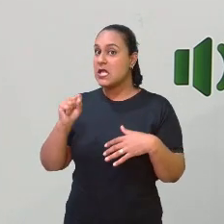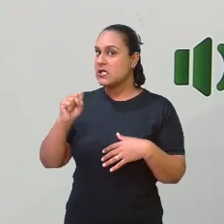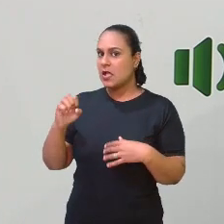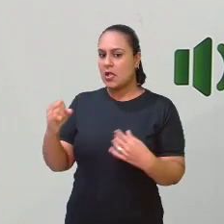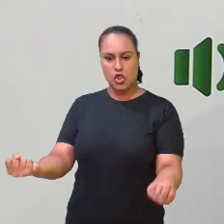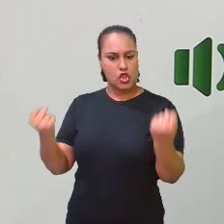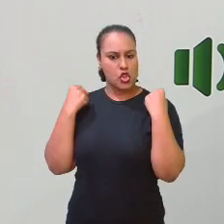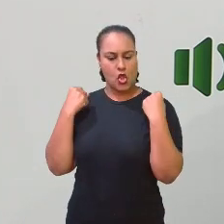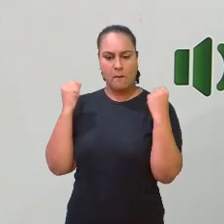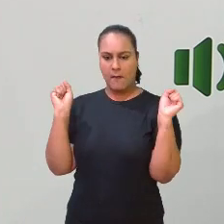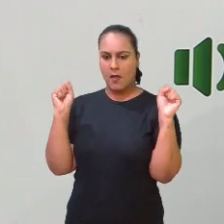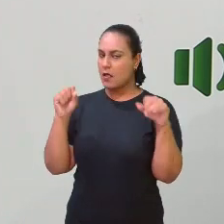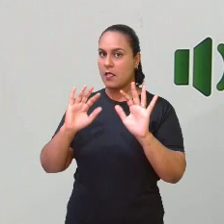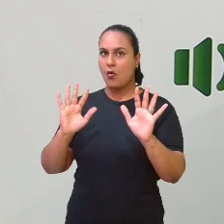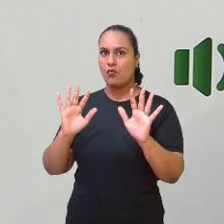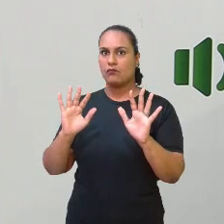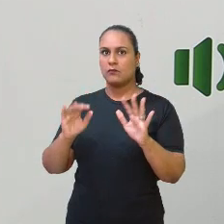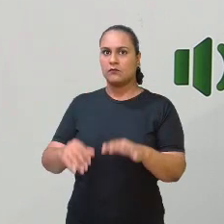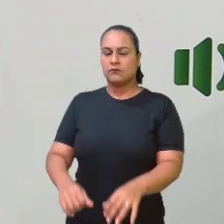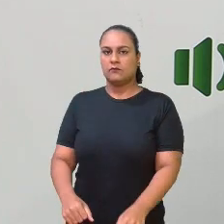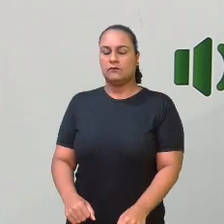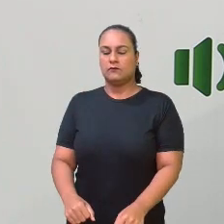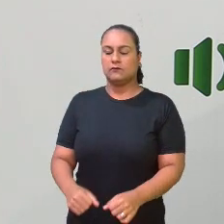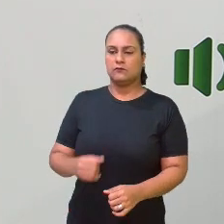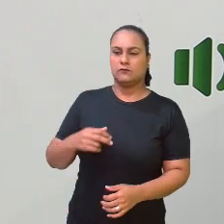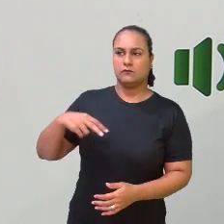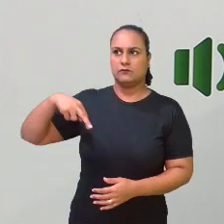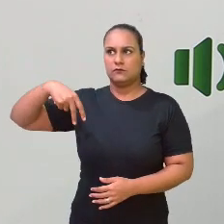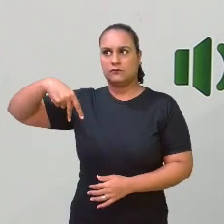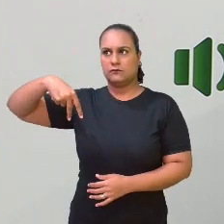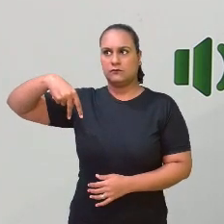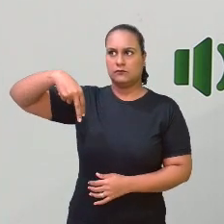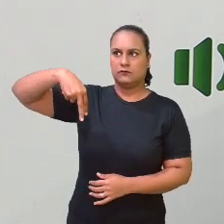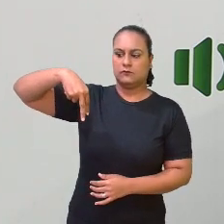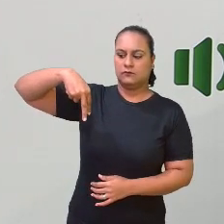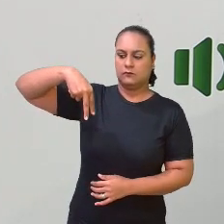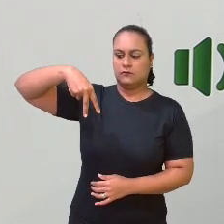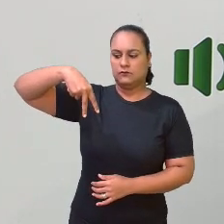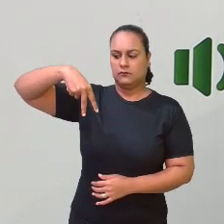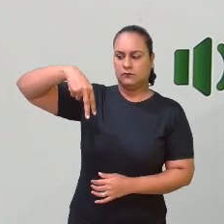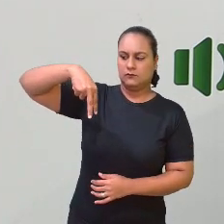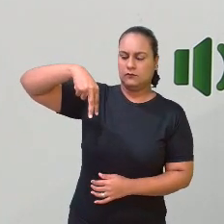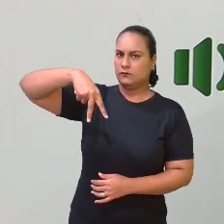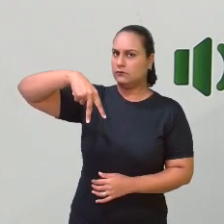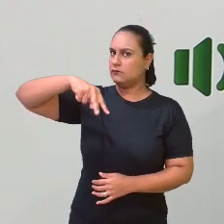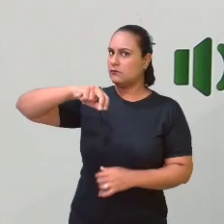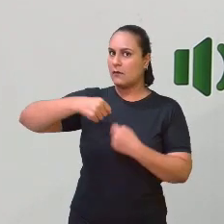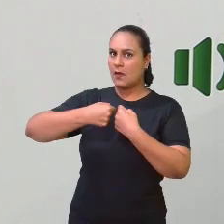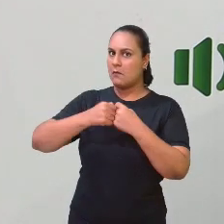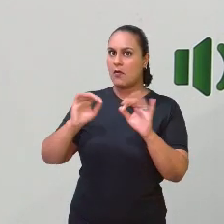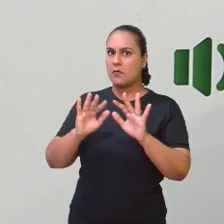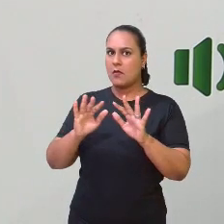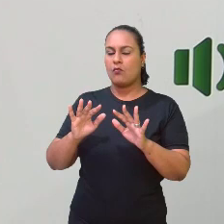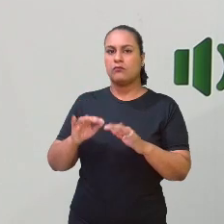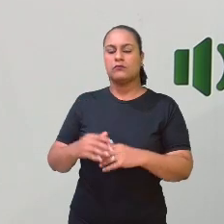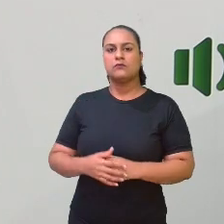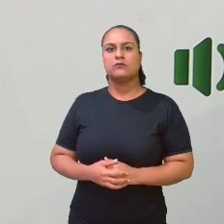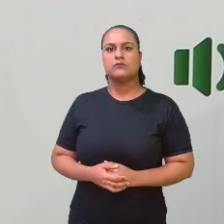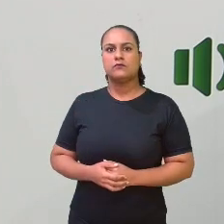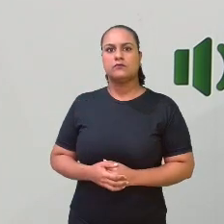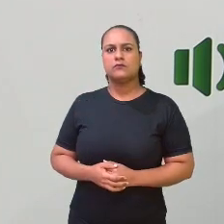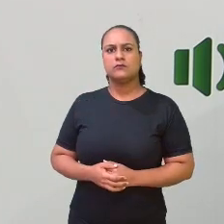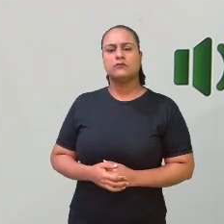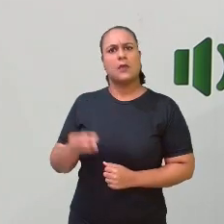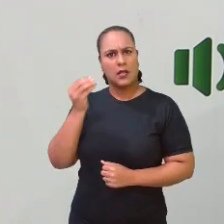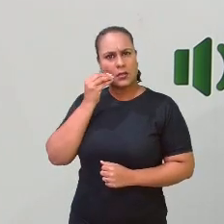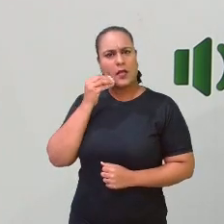dobrar nada, nem braço, nem perna. Tenta andar sem movimentar nenhum tipo de osso. Faz